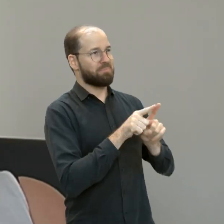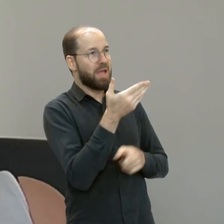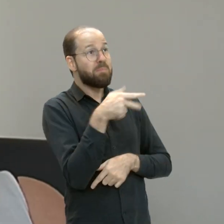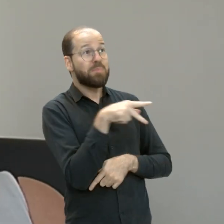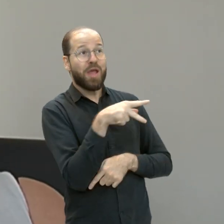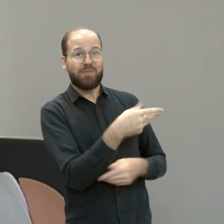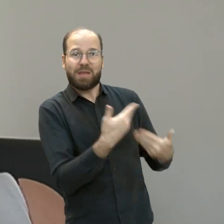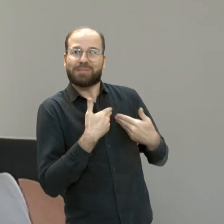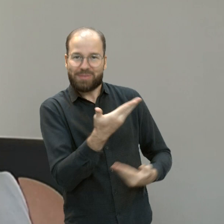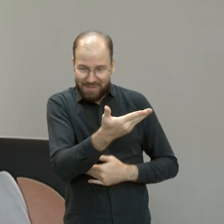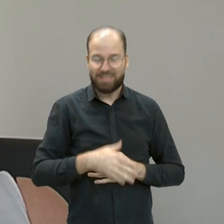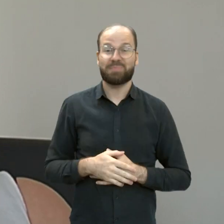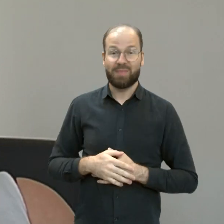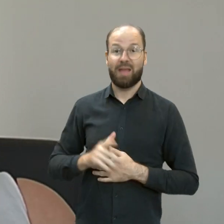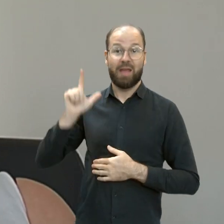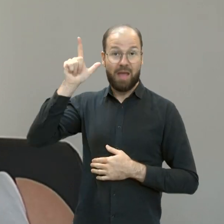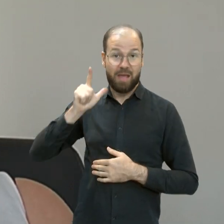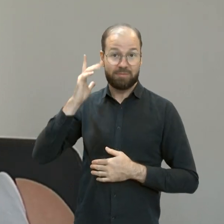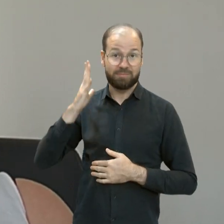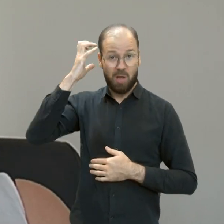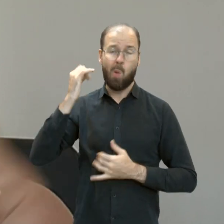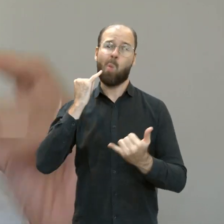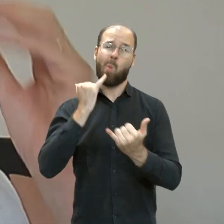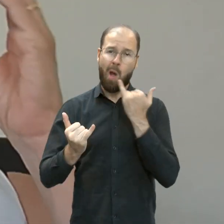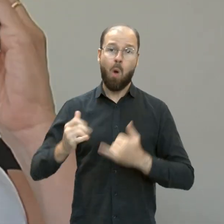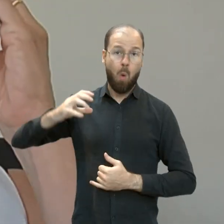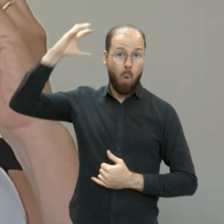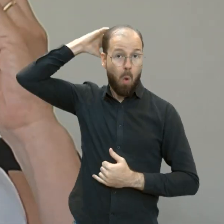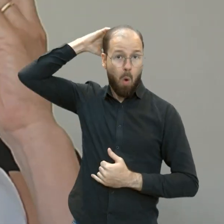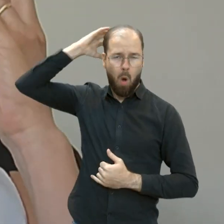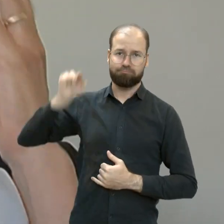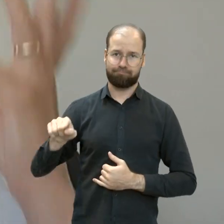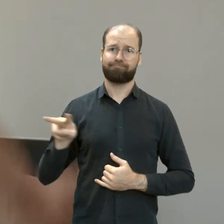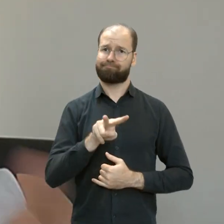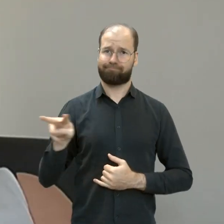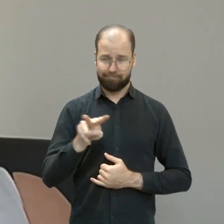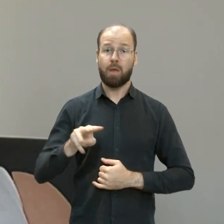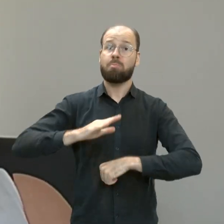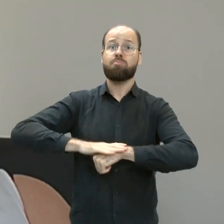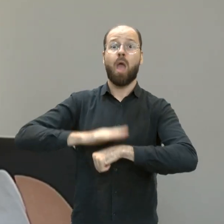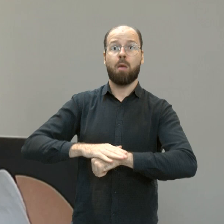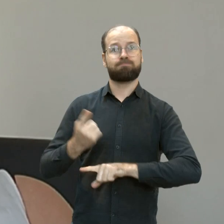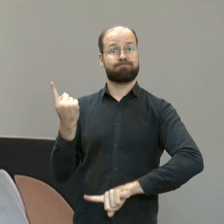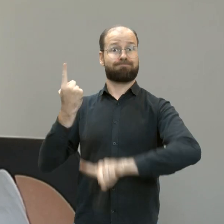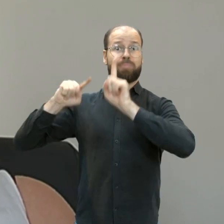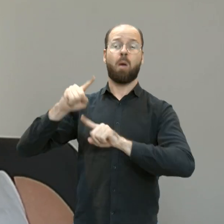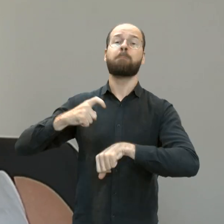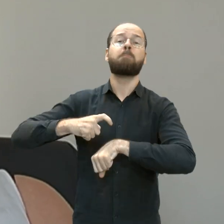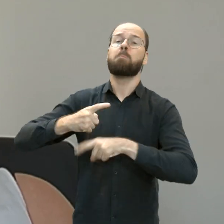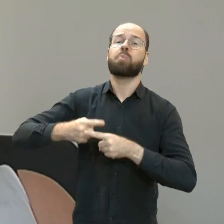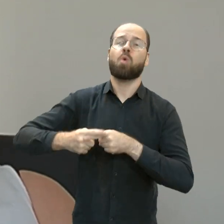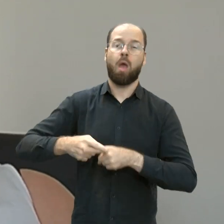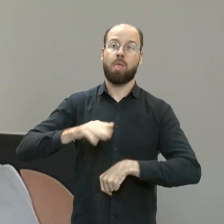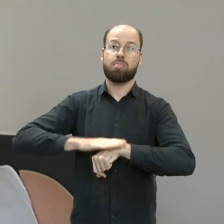Leodegária, ela como Cora Coralina, né, foi uma mulher à frente do seu tempo. Ela publicou no momento em que só os homens